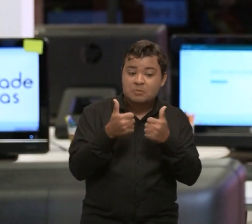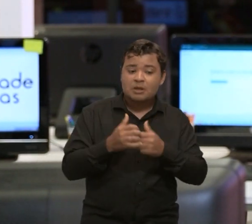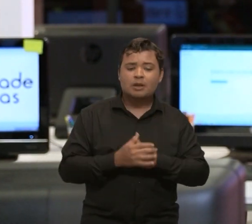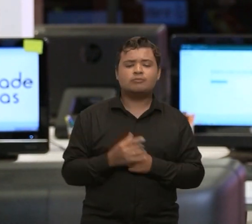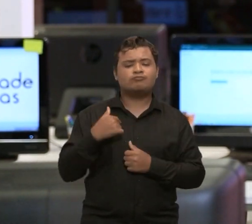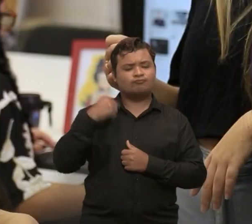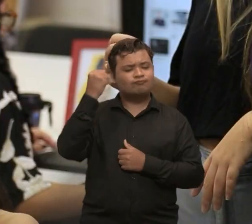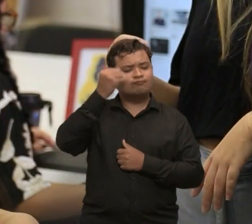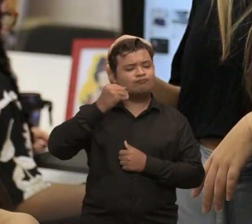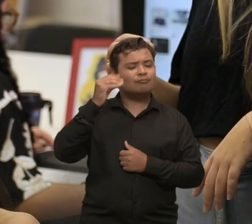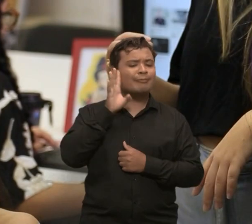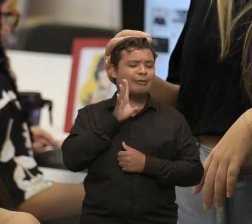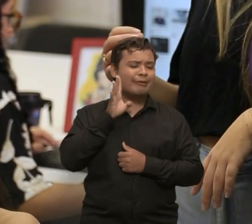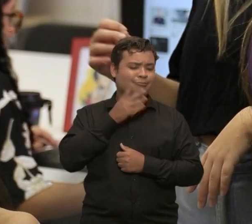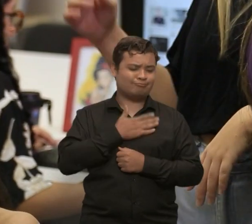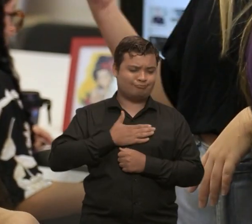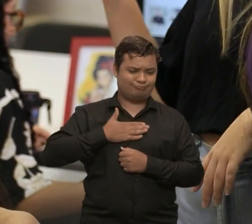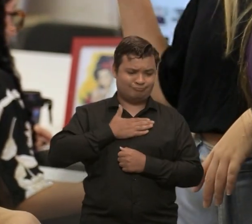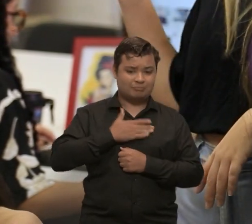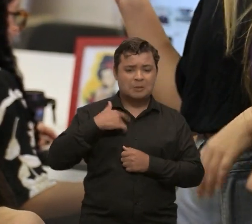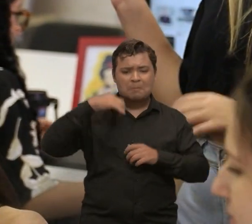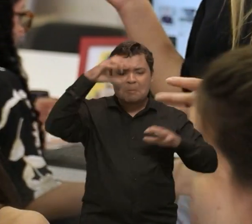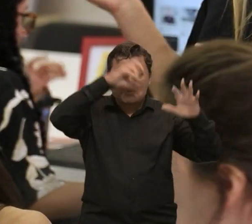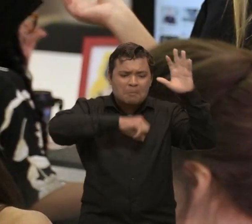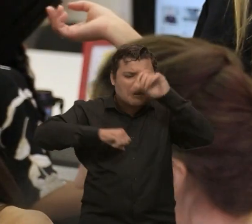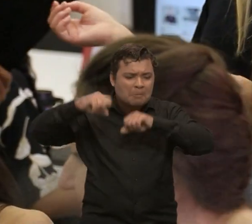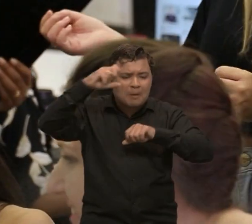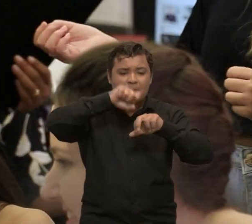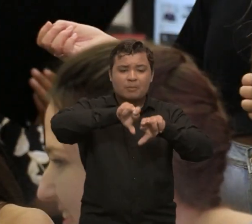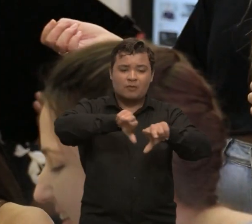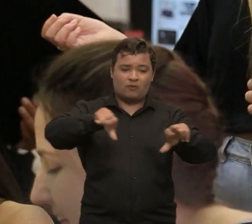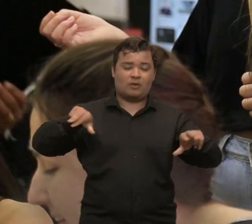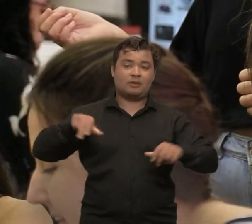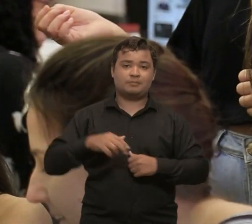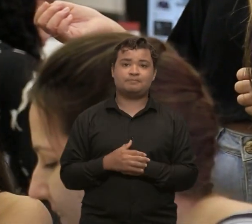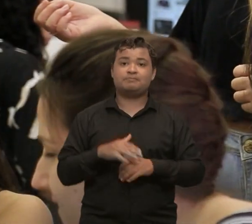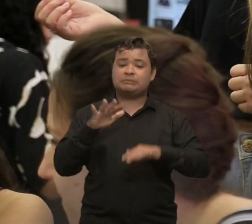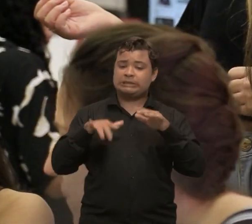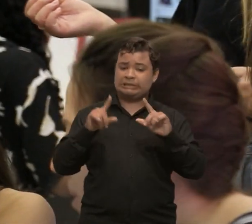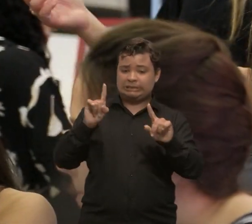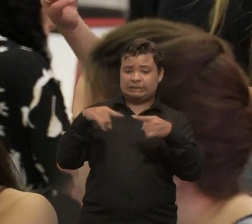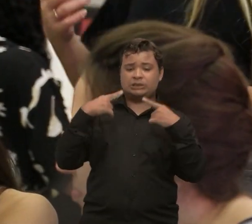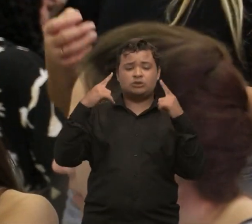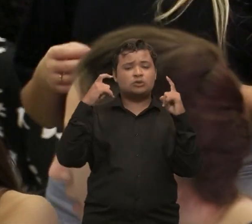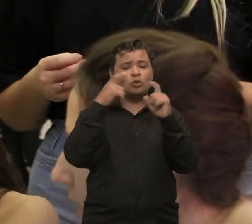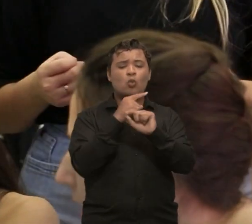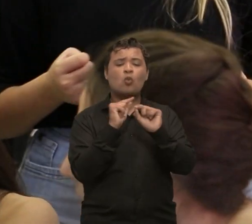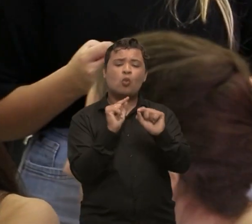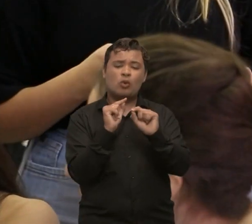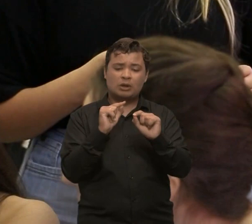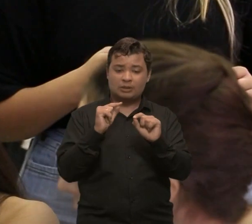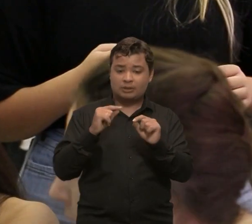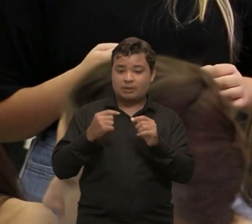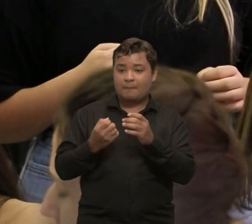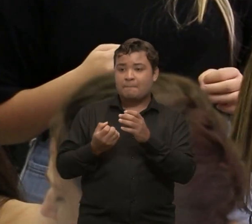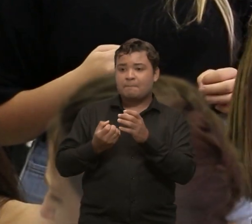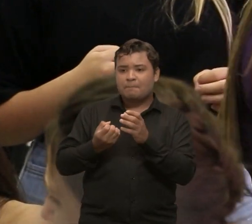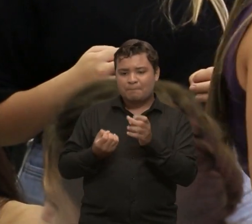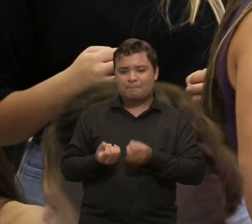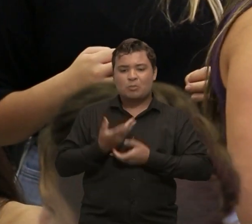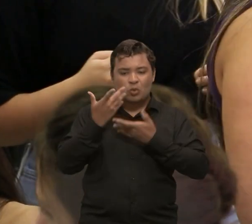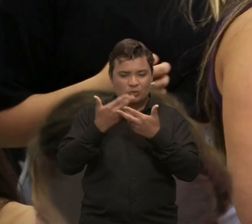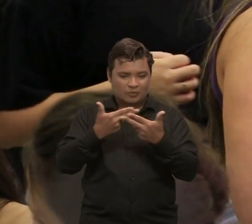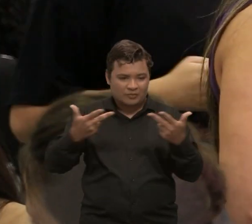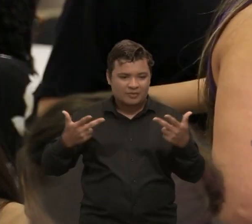uma experiência muito legal e eu estou aprendendo bastante. Algumas dificuldades que eu enfrento é de produção mesmo, né? Verificar se o